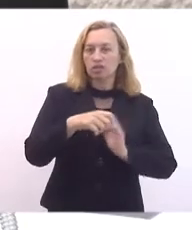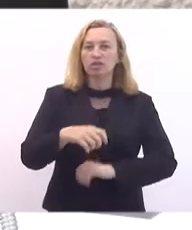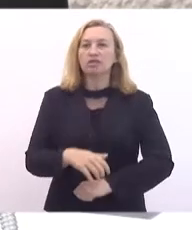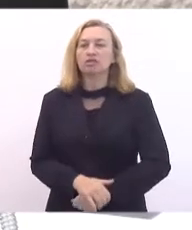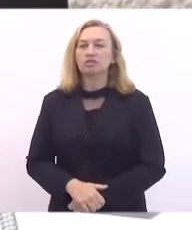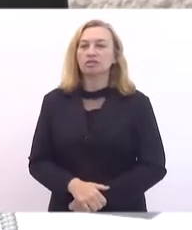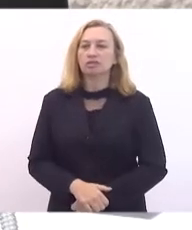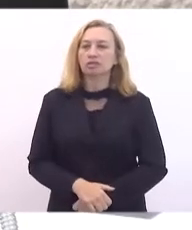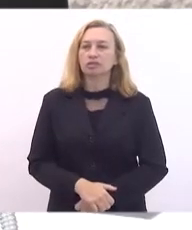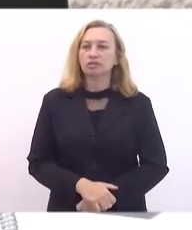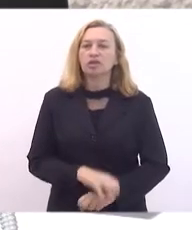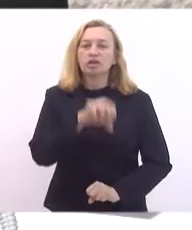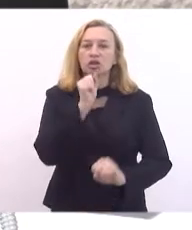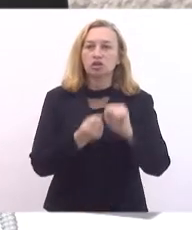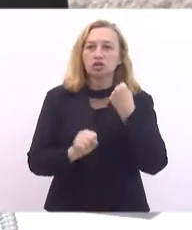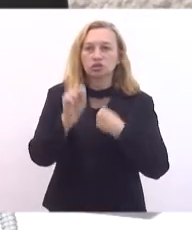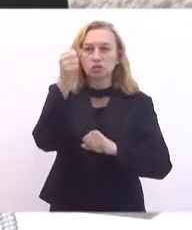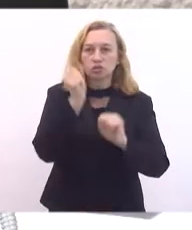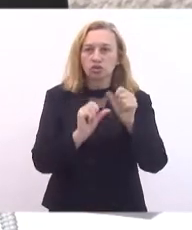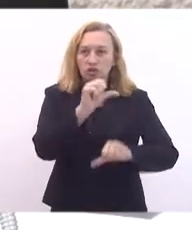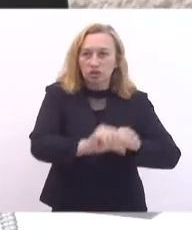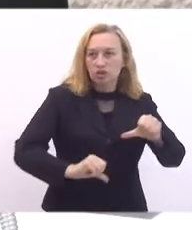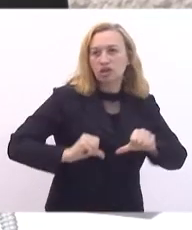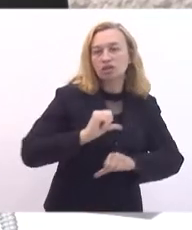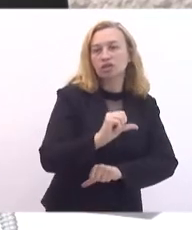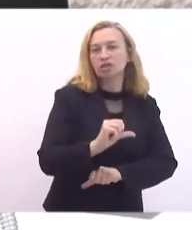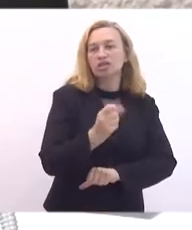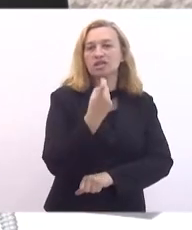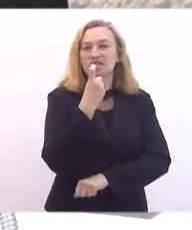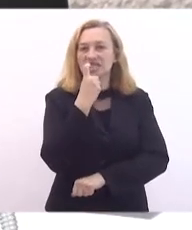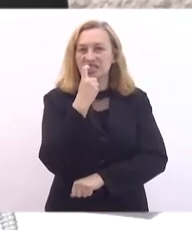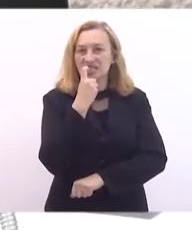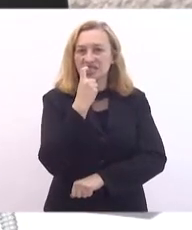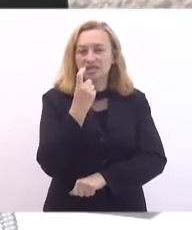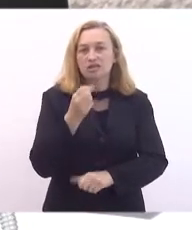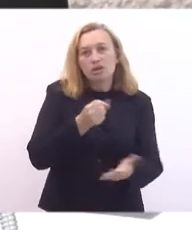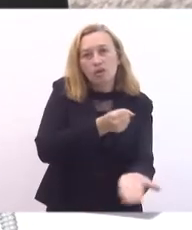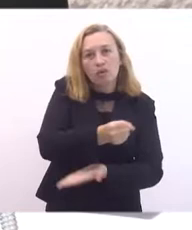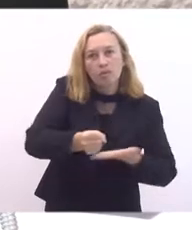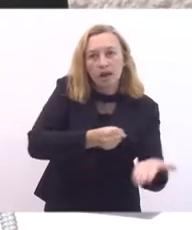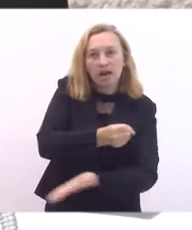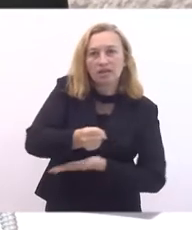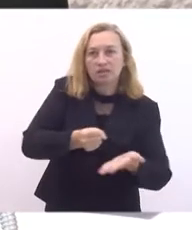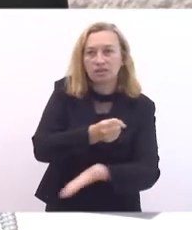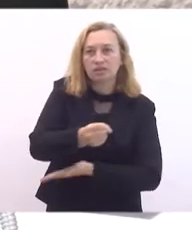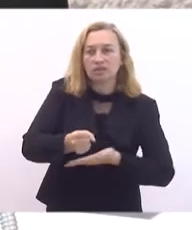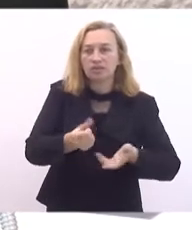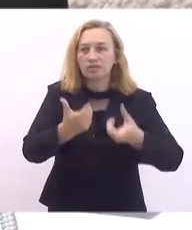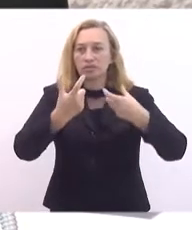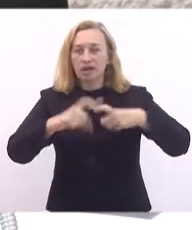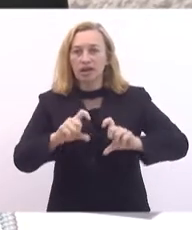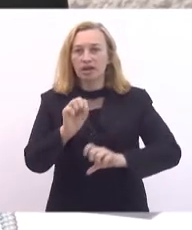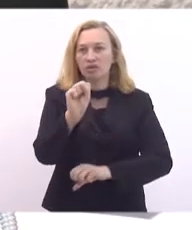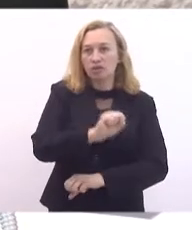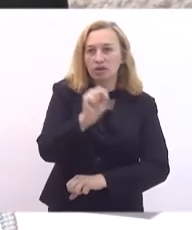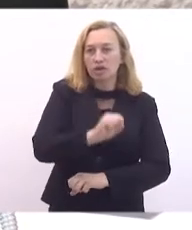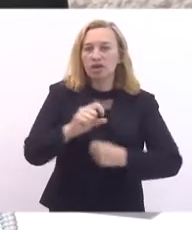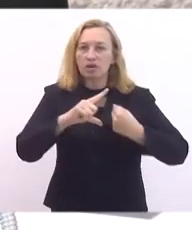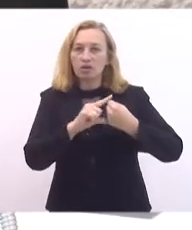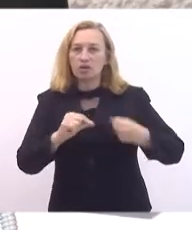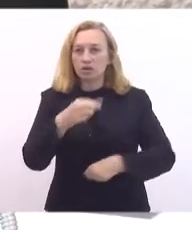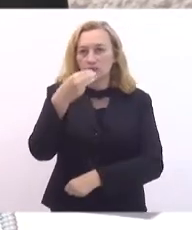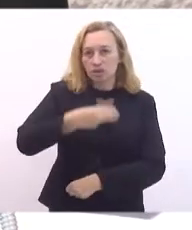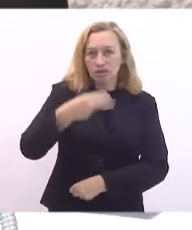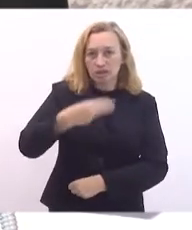para a indústria de transformação plástica Com base no parágrafo 8º do artigo